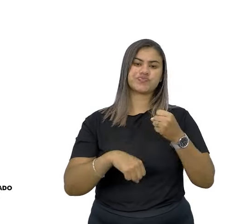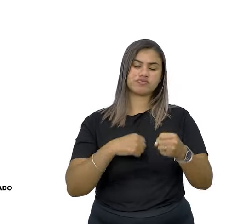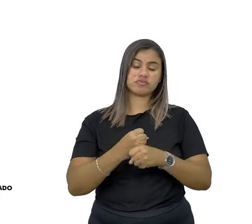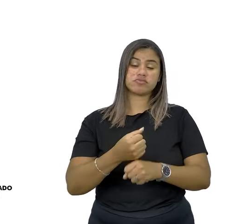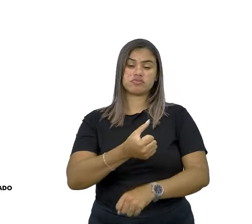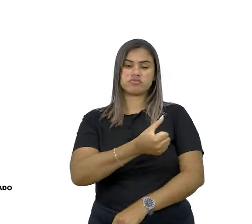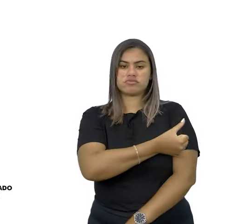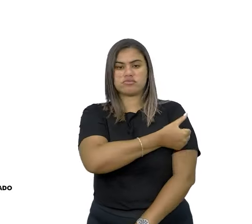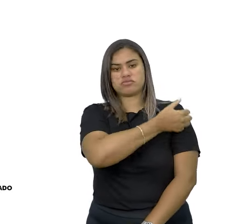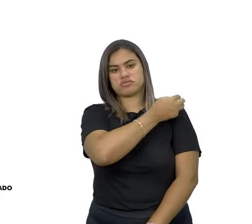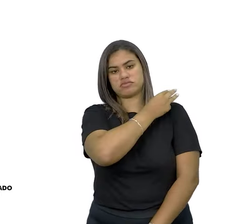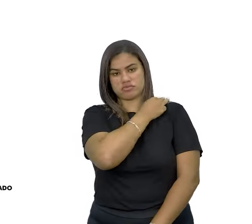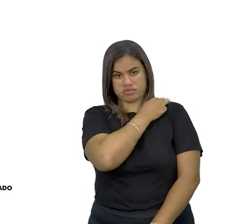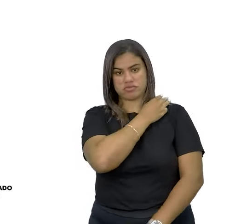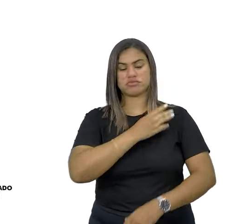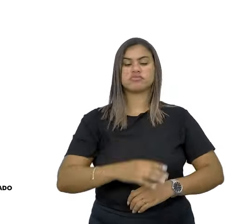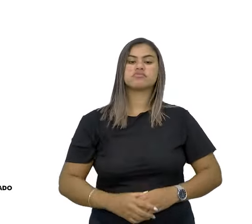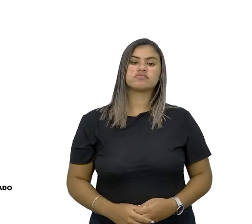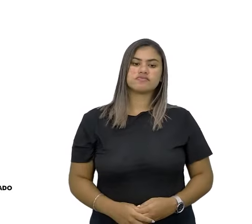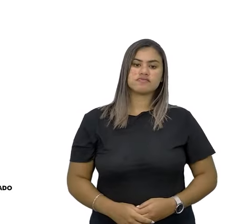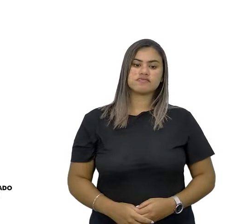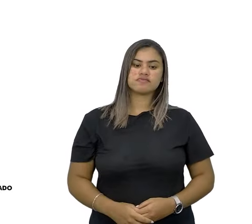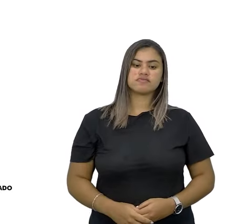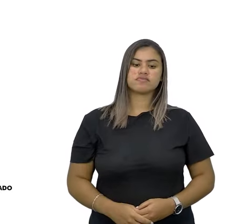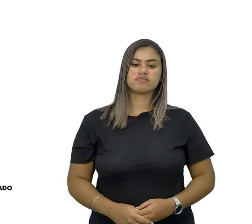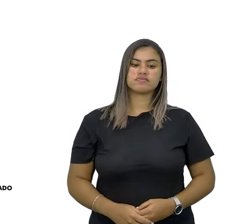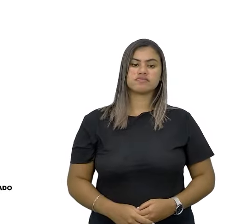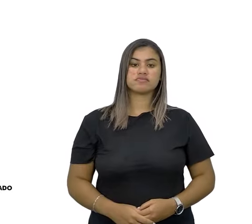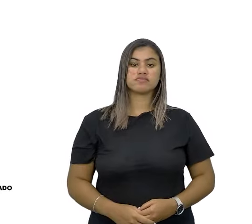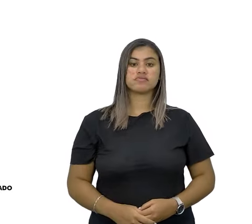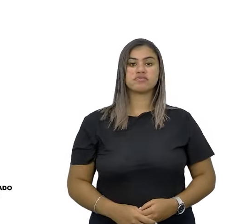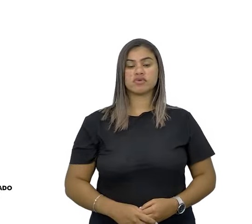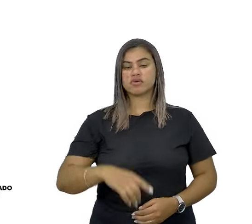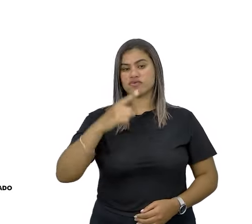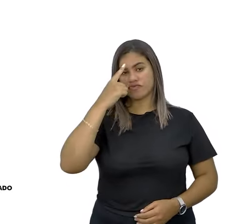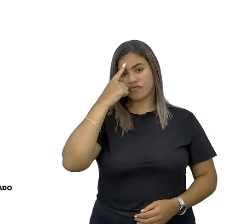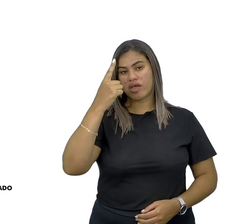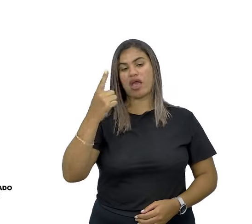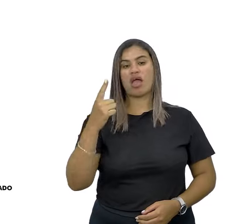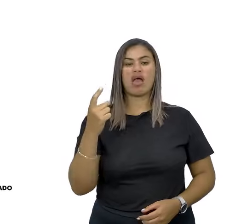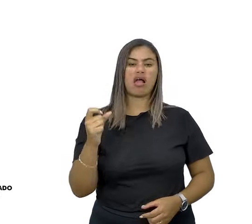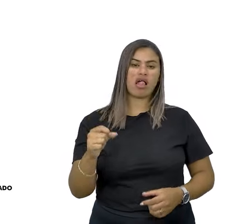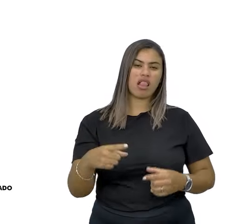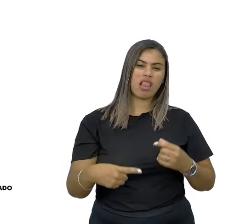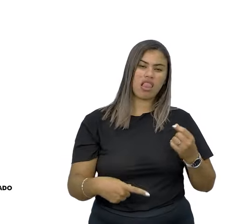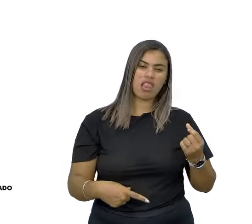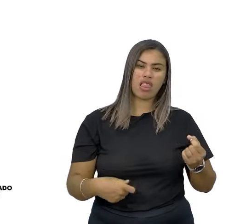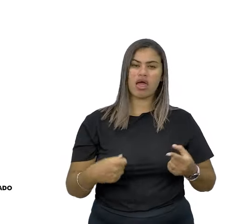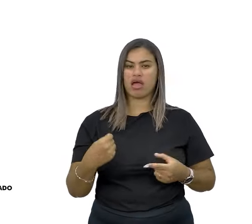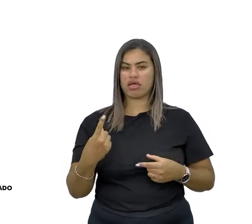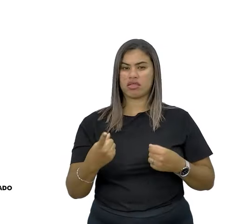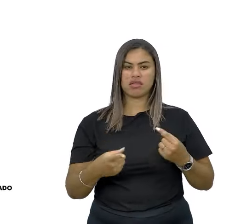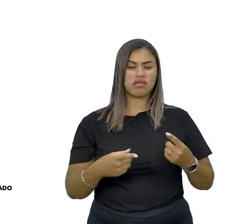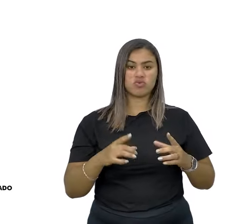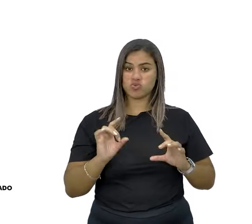sexto até a terceira série do ensino médio. Isso daqui não é um movimento apenas para nós da segunda série do ensino médio.